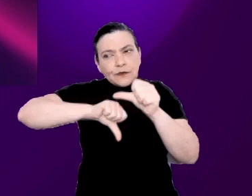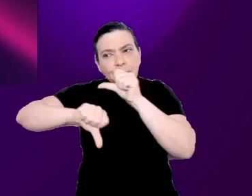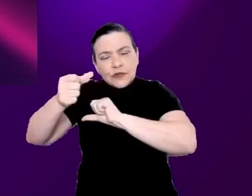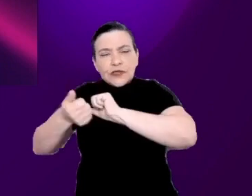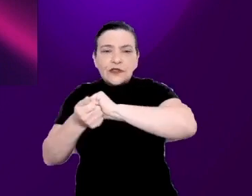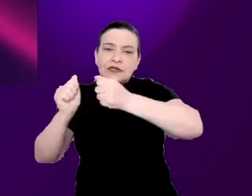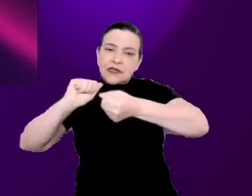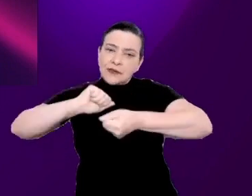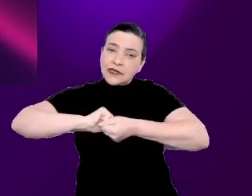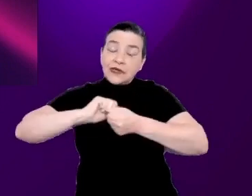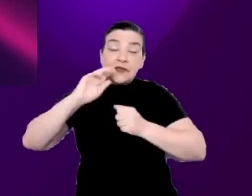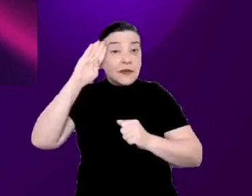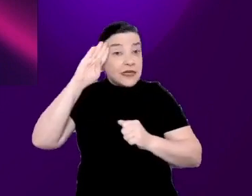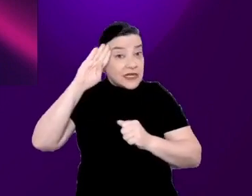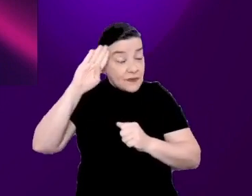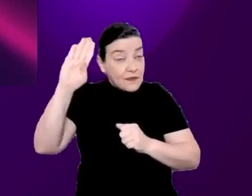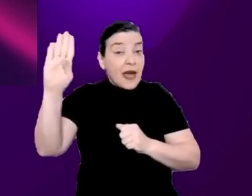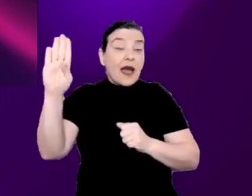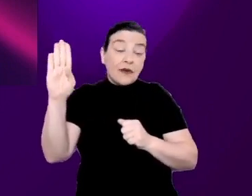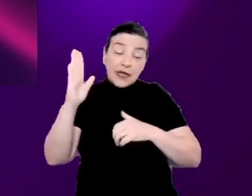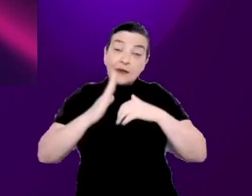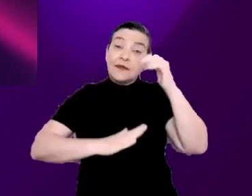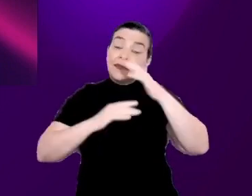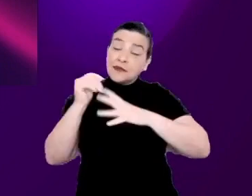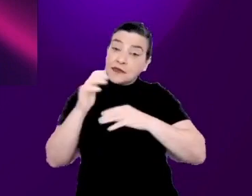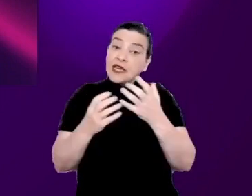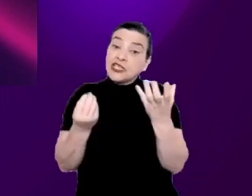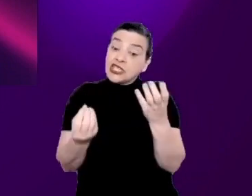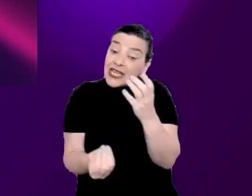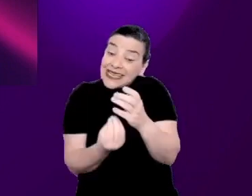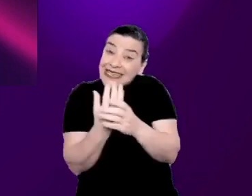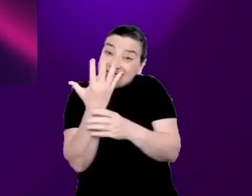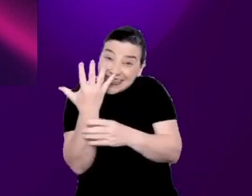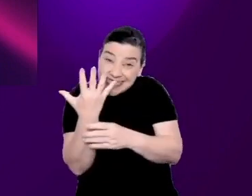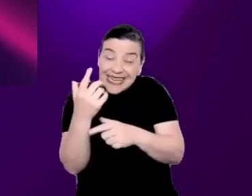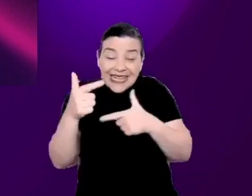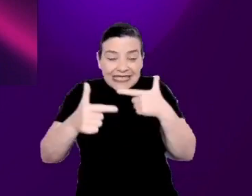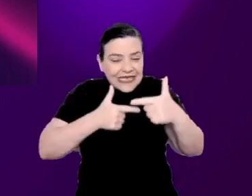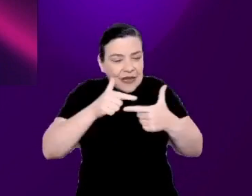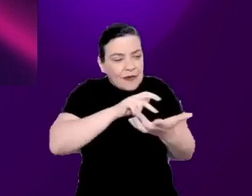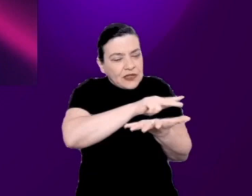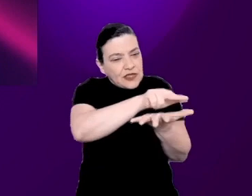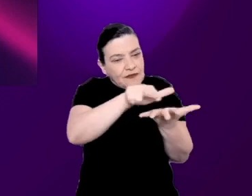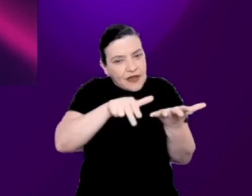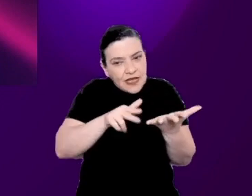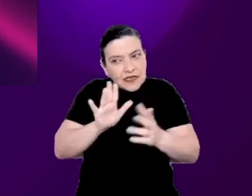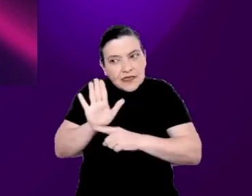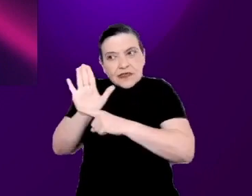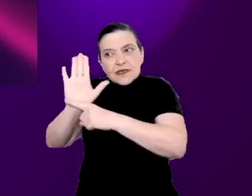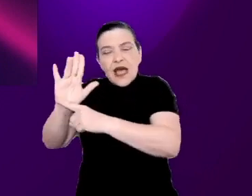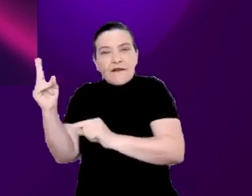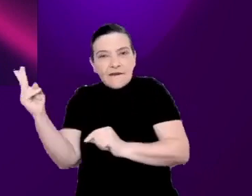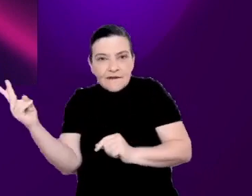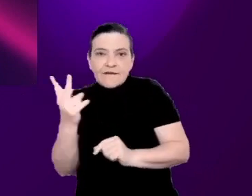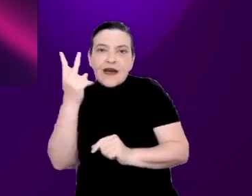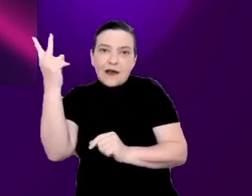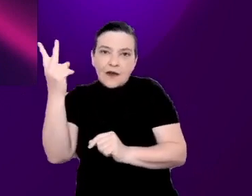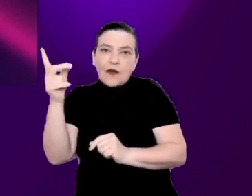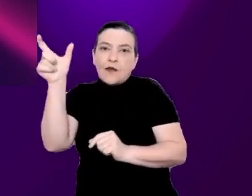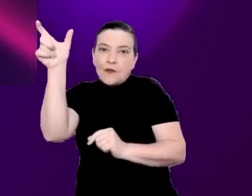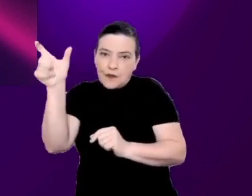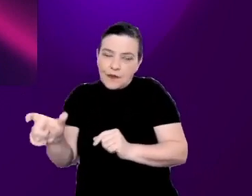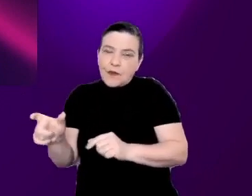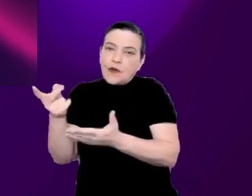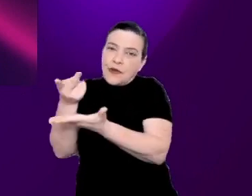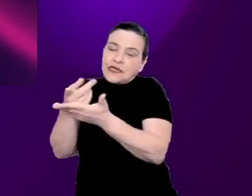nossas principais iniciativas. A gente está buscando desenvolver serviços que possam estar inseridos na agenda de valor do Américas, da nossa organização,